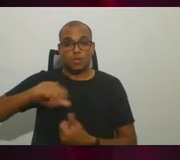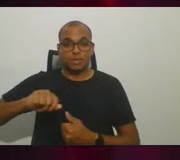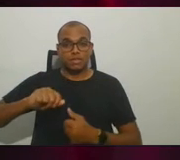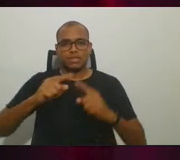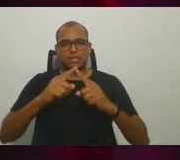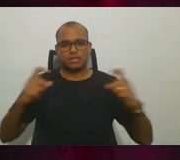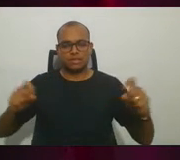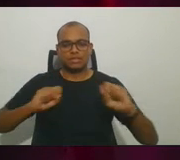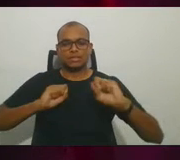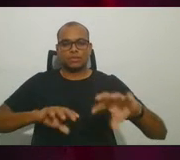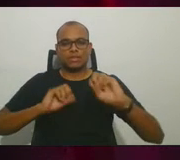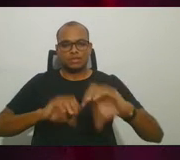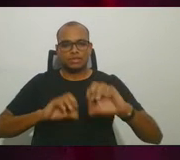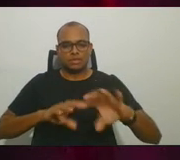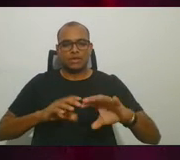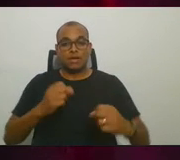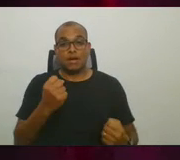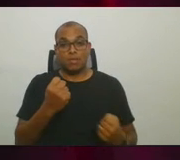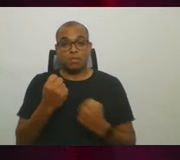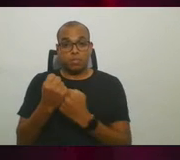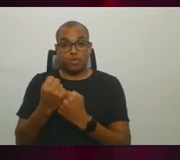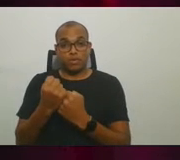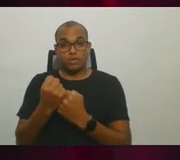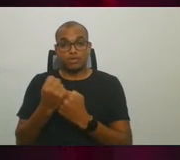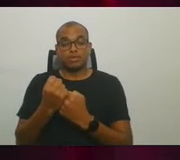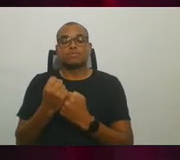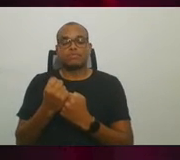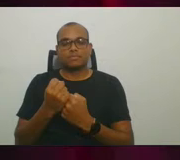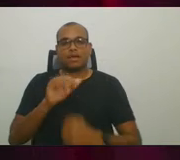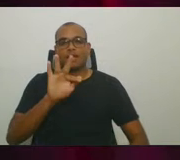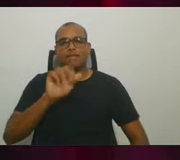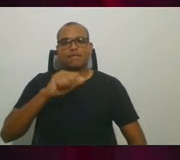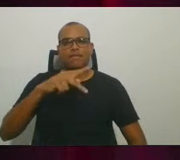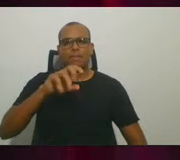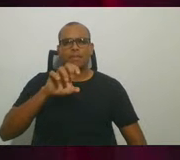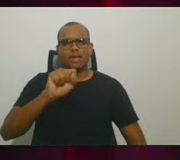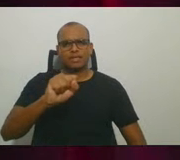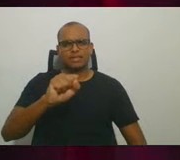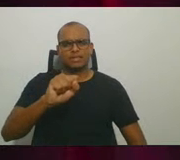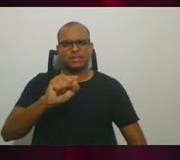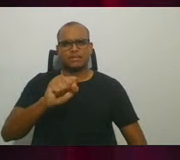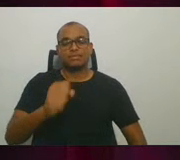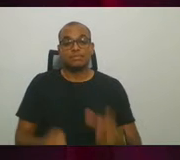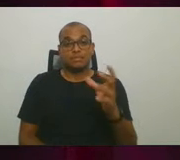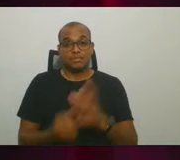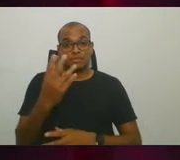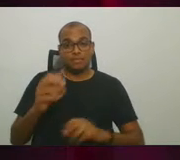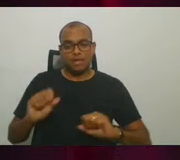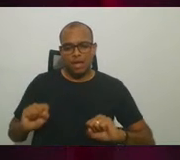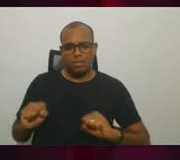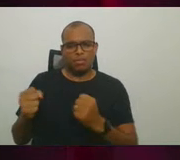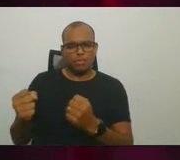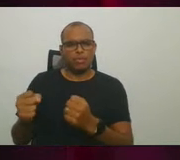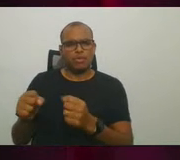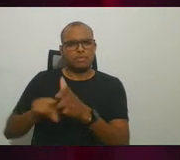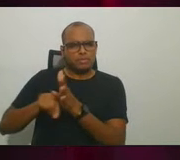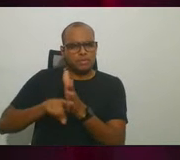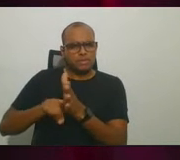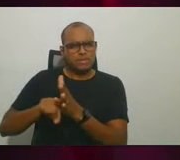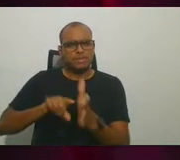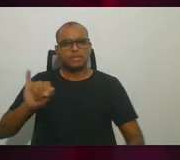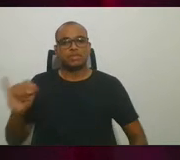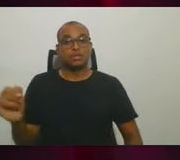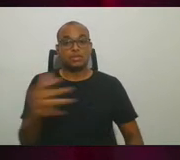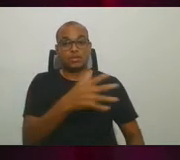Educação tem o apoio da FAPESC, Fundação de Amparo à Pesquisa e Inovação do Estado